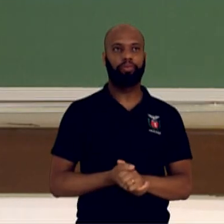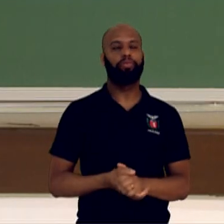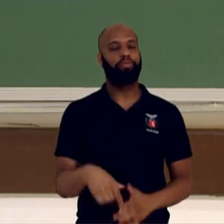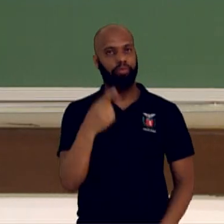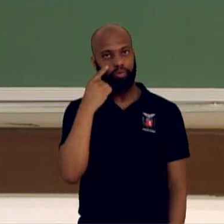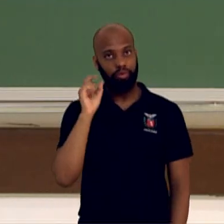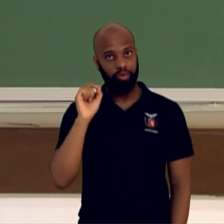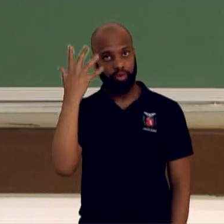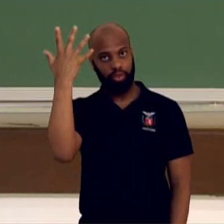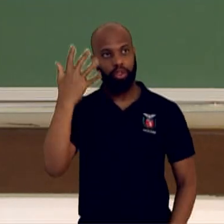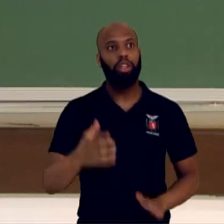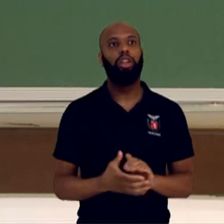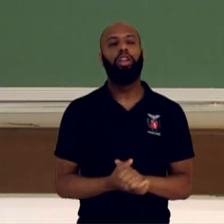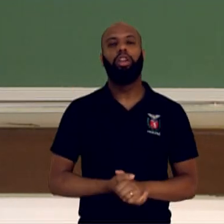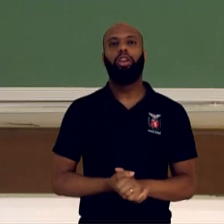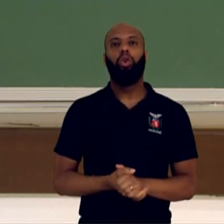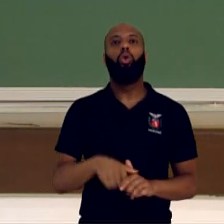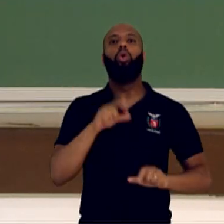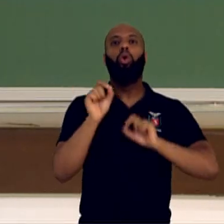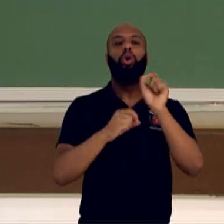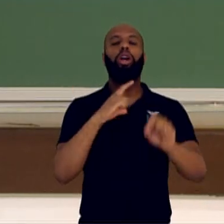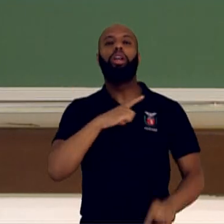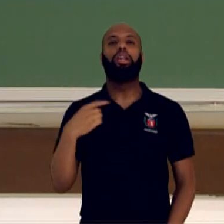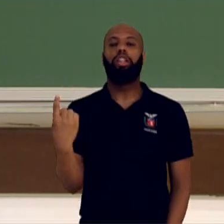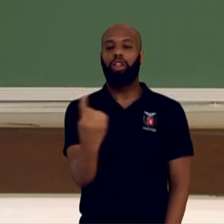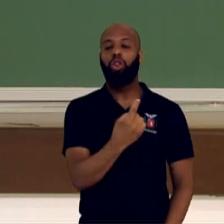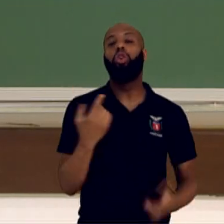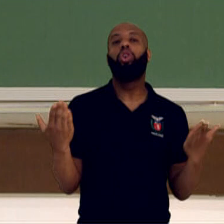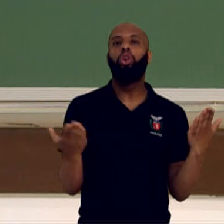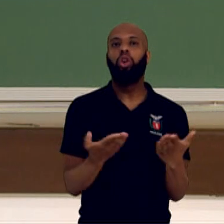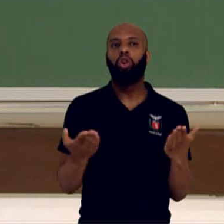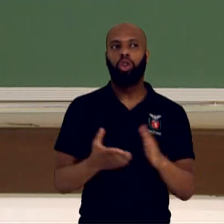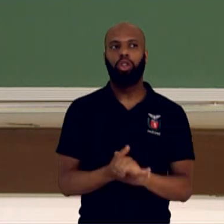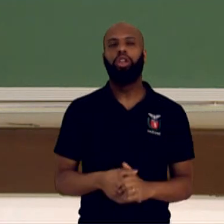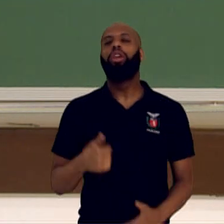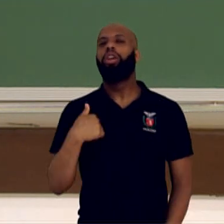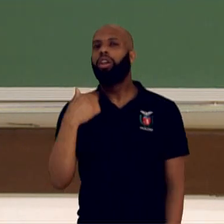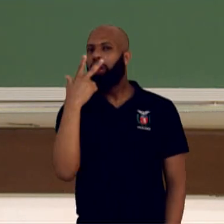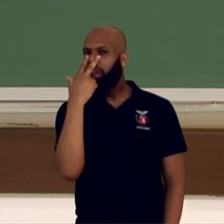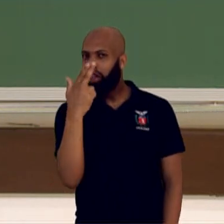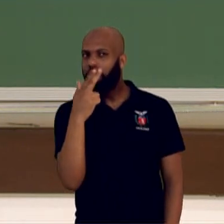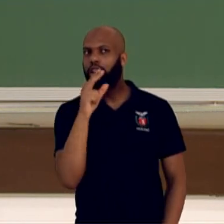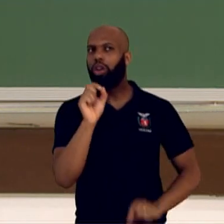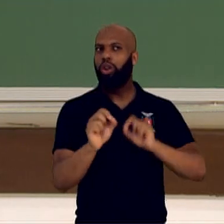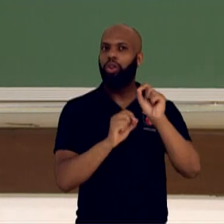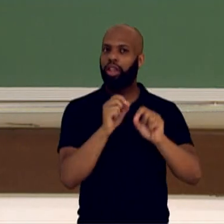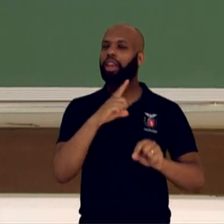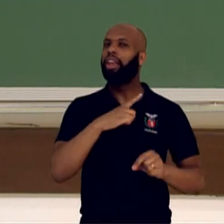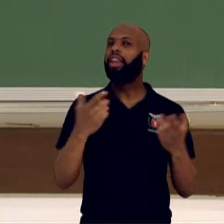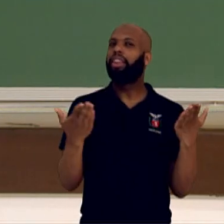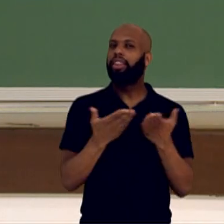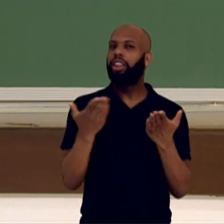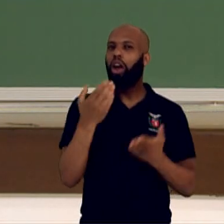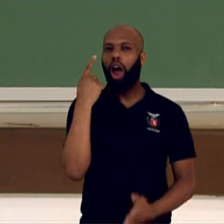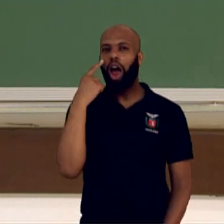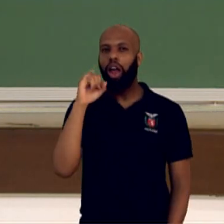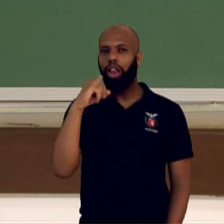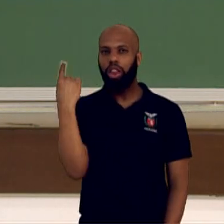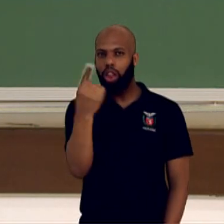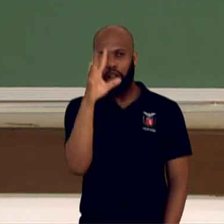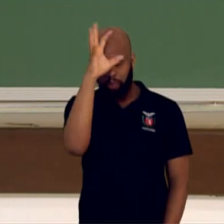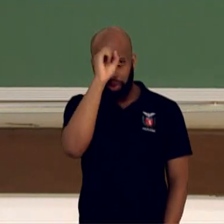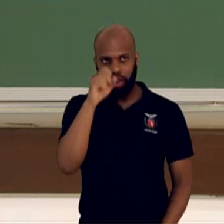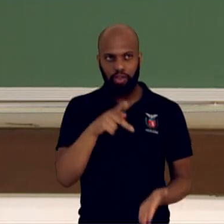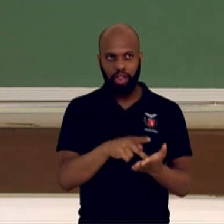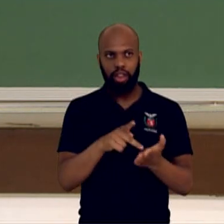que acontece. Quer? Vamos ver o que tem para nós agora aqui? Vamos ver? Eu acho que é um testezinho para ver se a gente aprendeu alguma coisa. Vamos